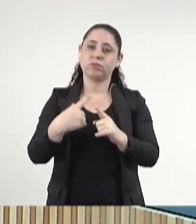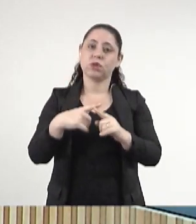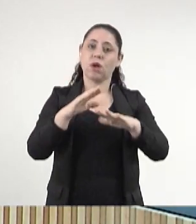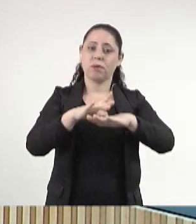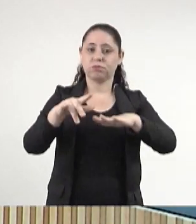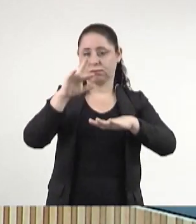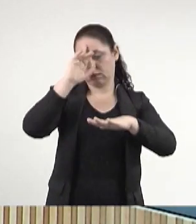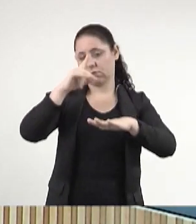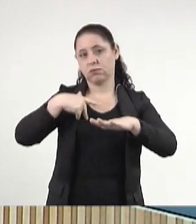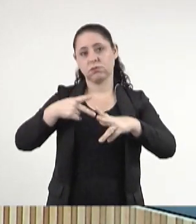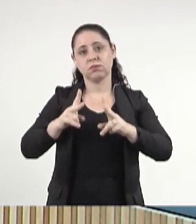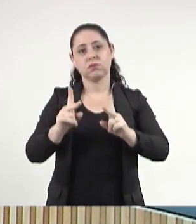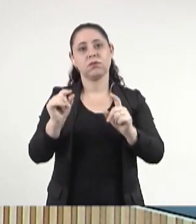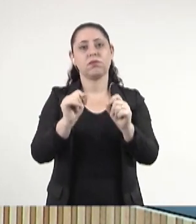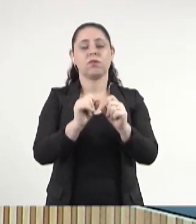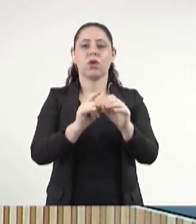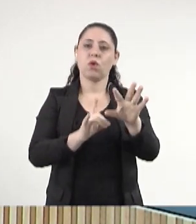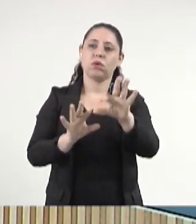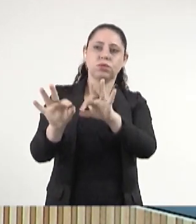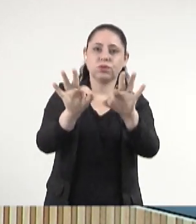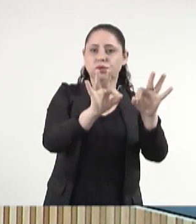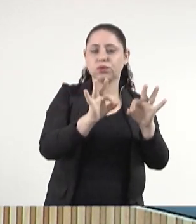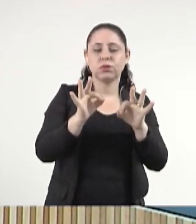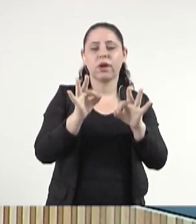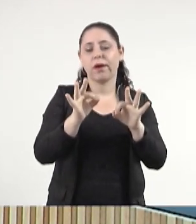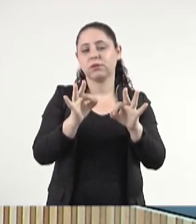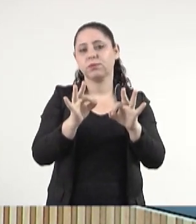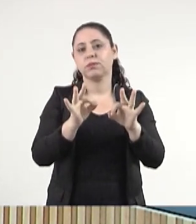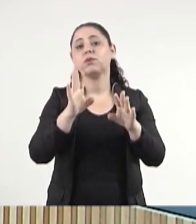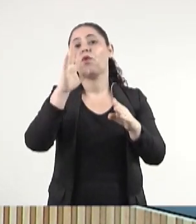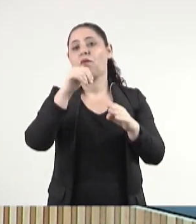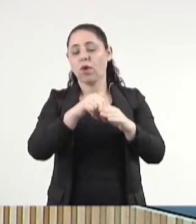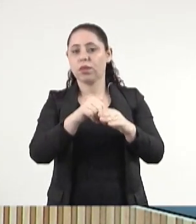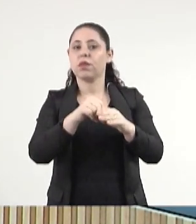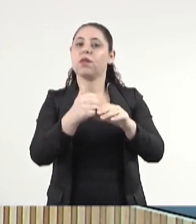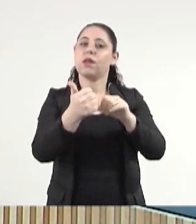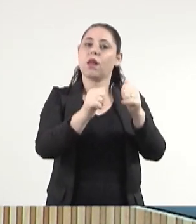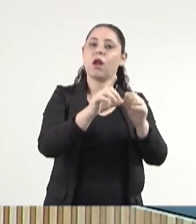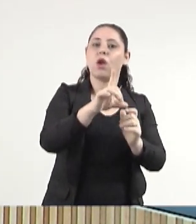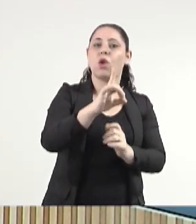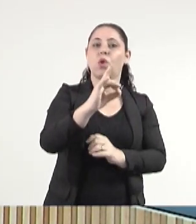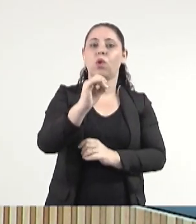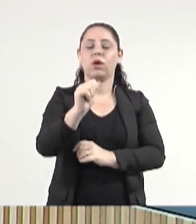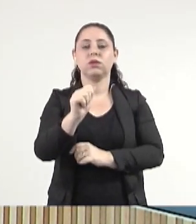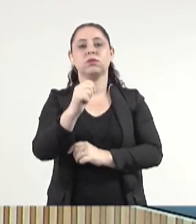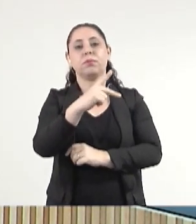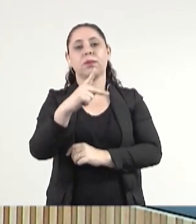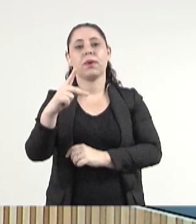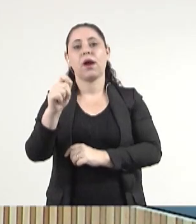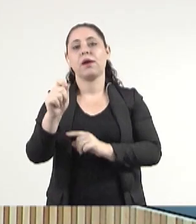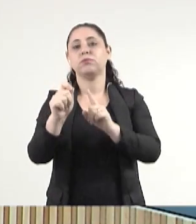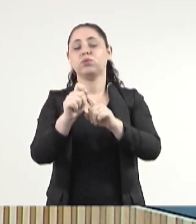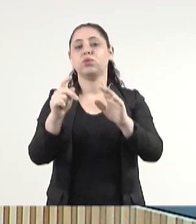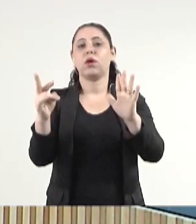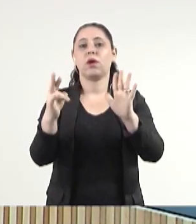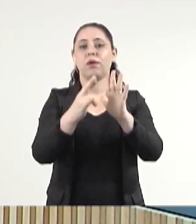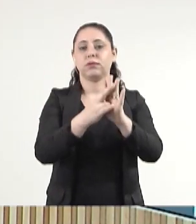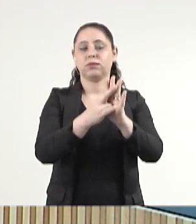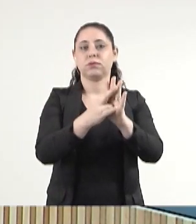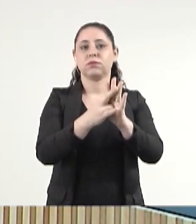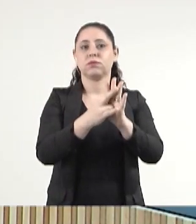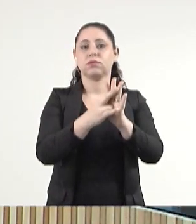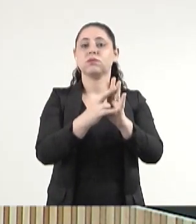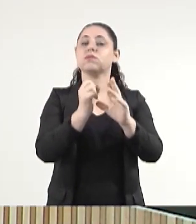mesas diretoras sempre costumam fazer a organização do processo de deliberação sobre a LOA e o PPA, porque regimentalmente o